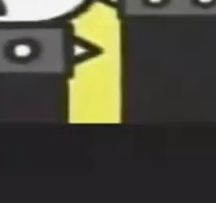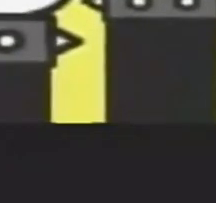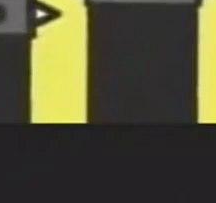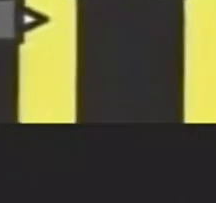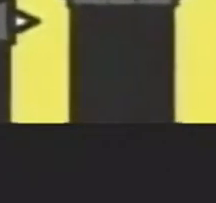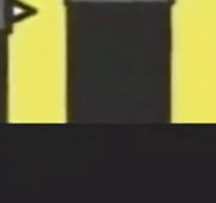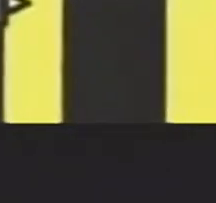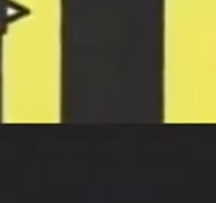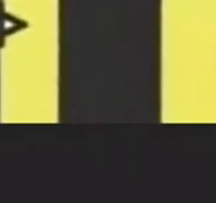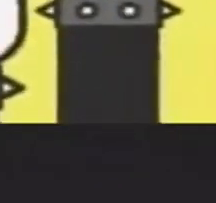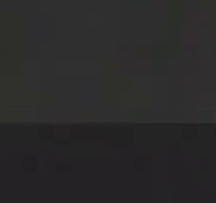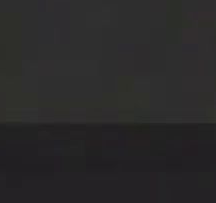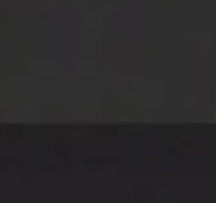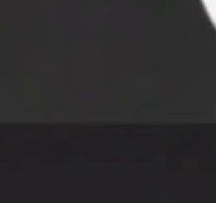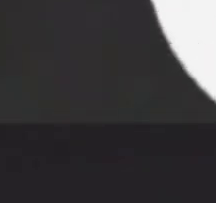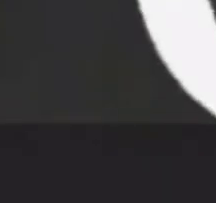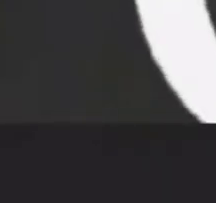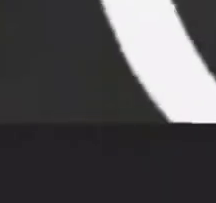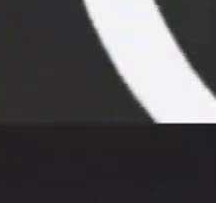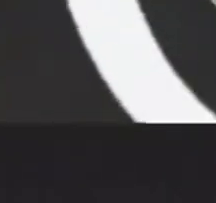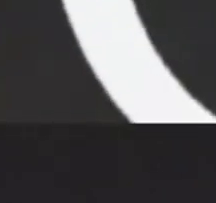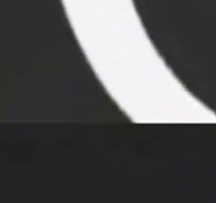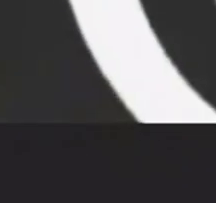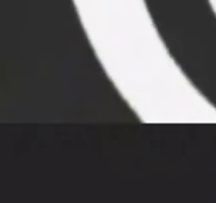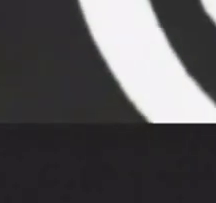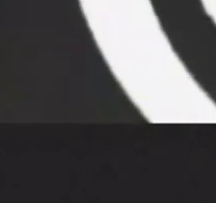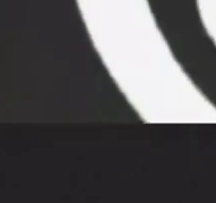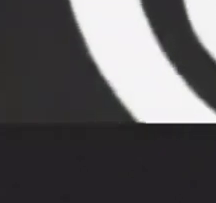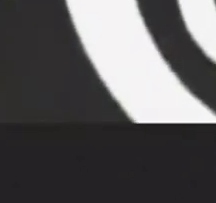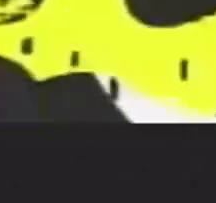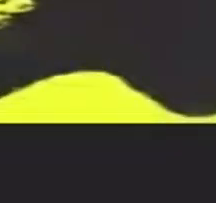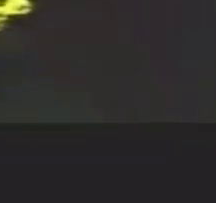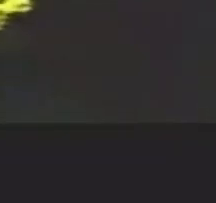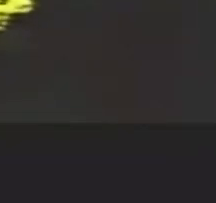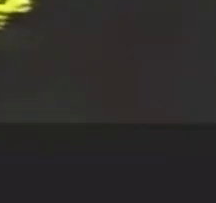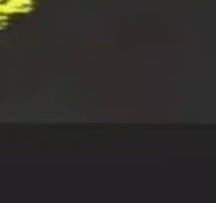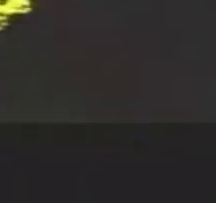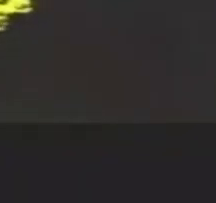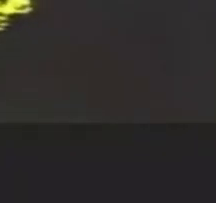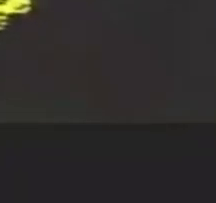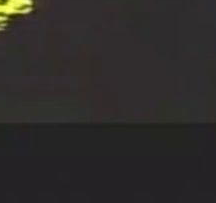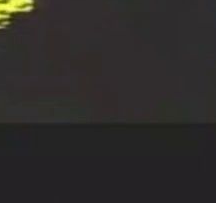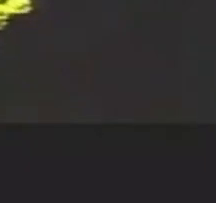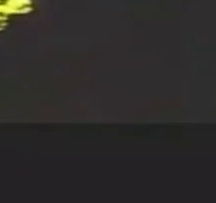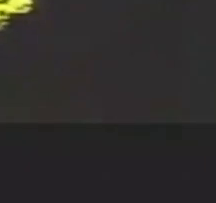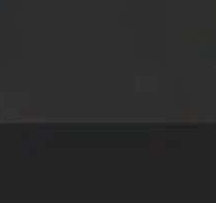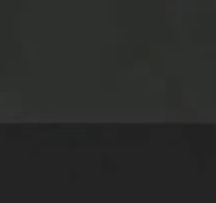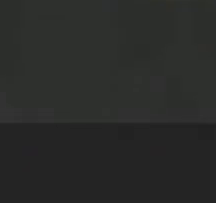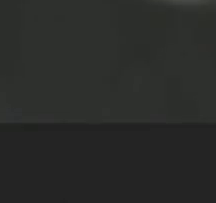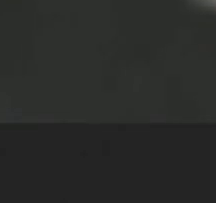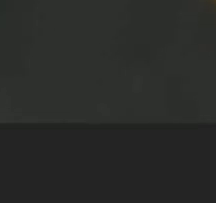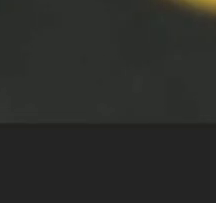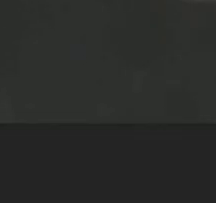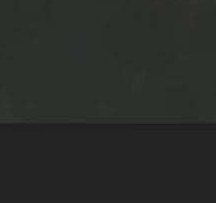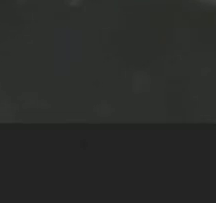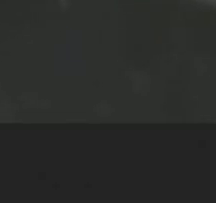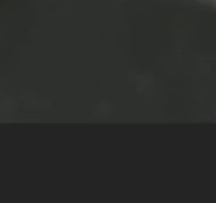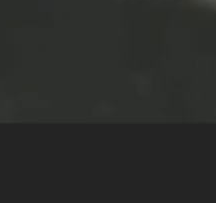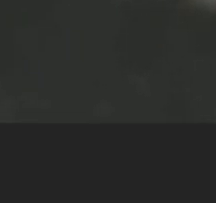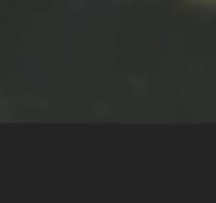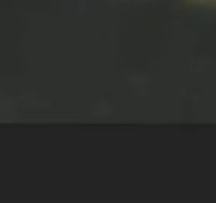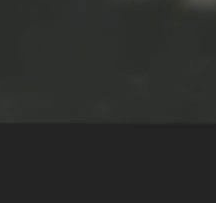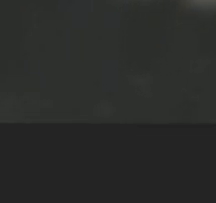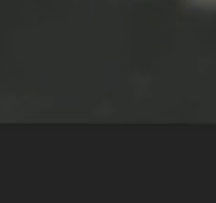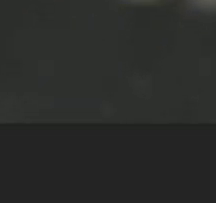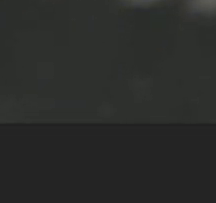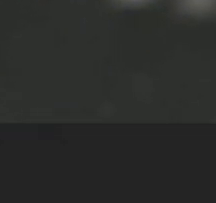acontece maior festival de rock do estado banda do rock serão dois dias de muito rock com dez bandas regionais em